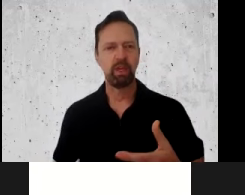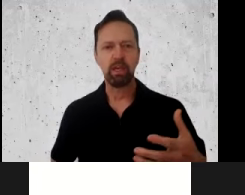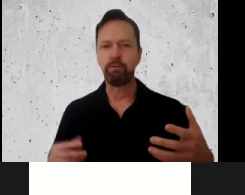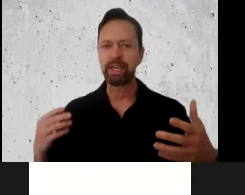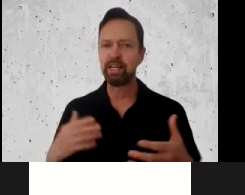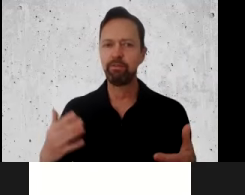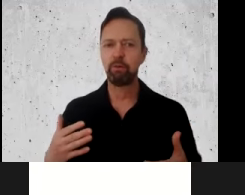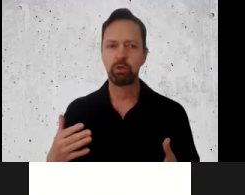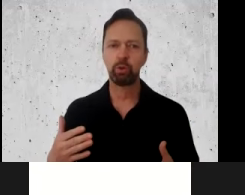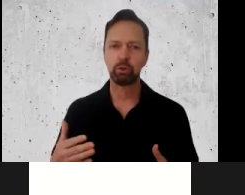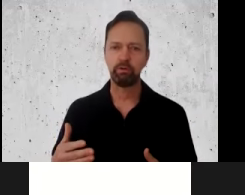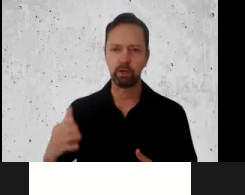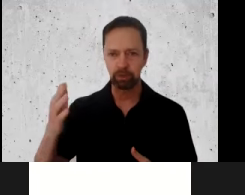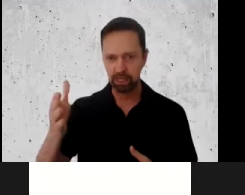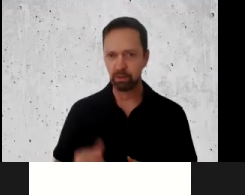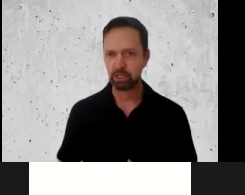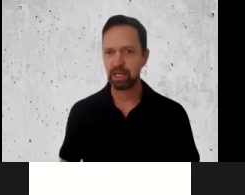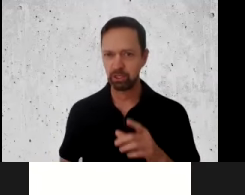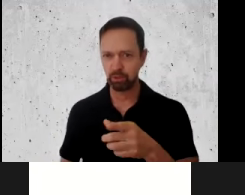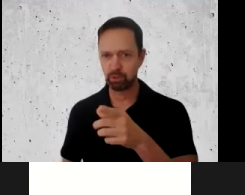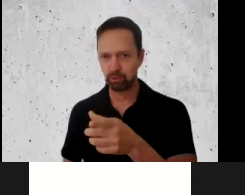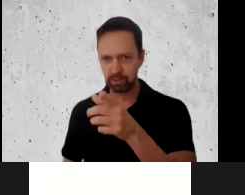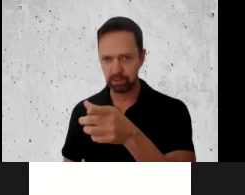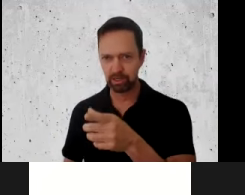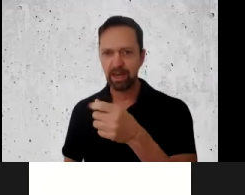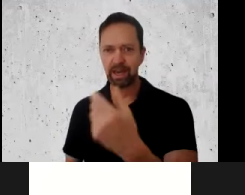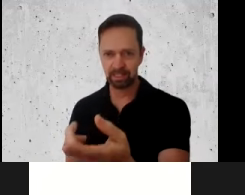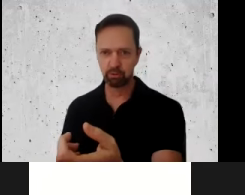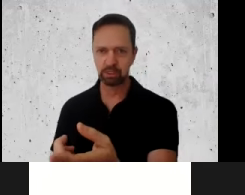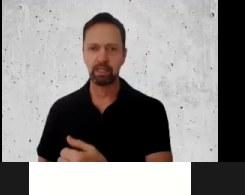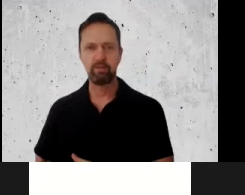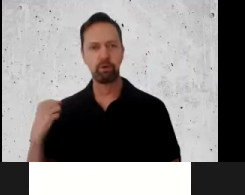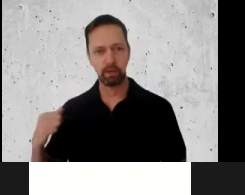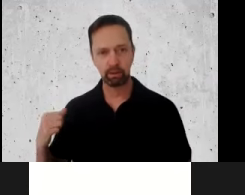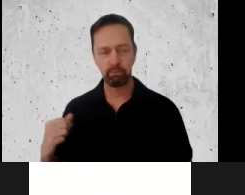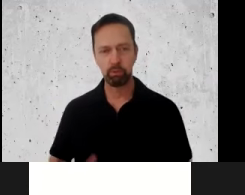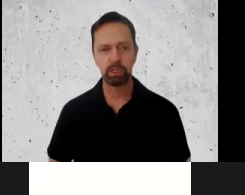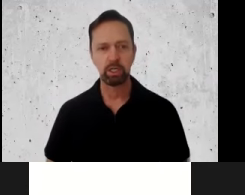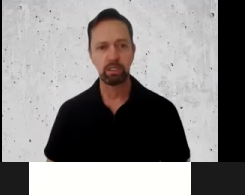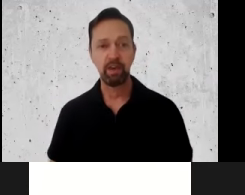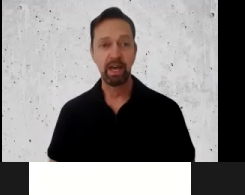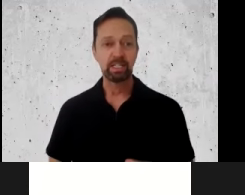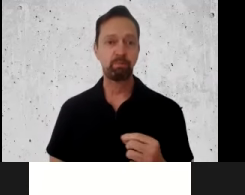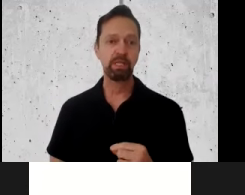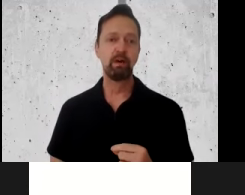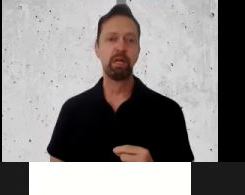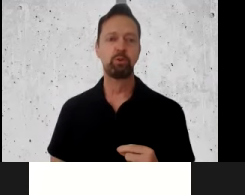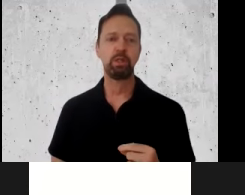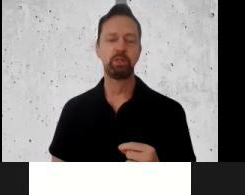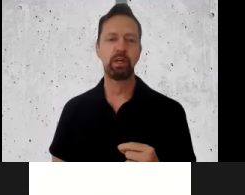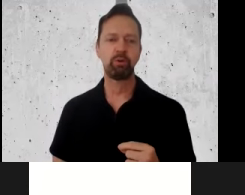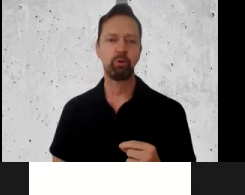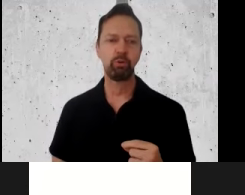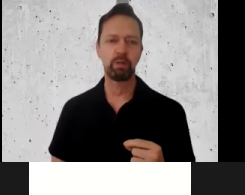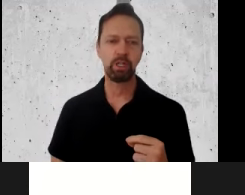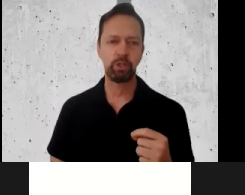economia. E foi incrivelmente controverso, exatamente esse tipo de reação que você teve, foi que muita gente teve, especialmente quando